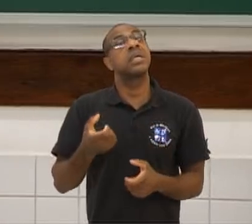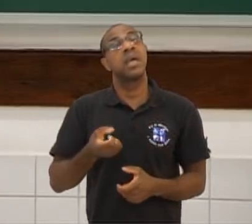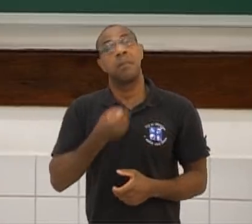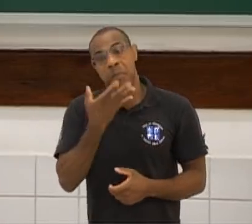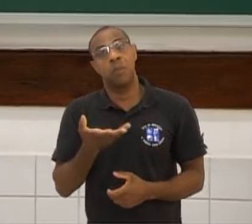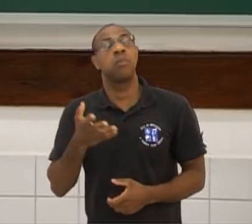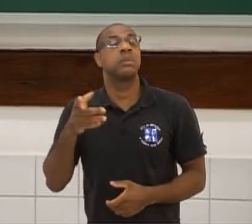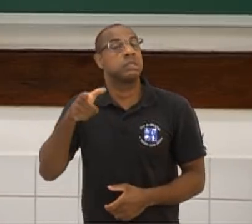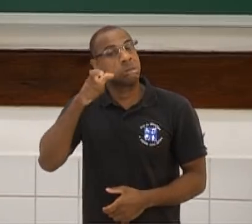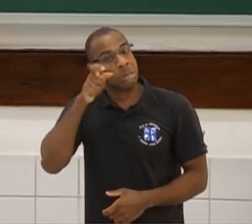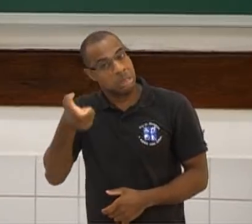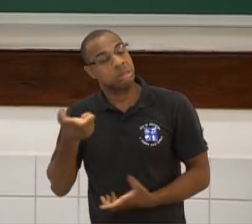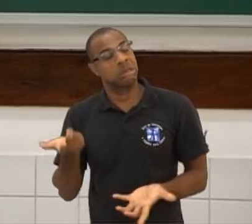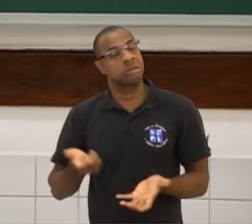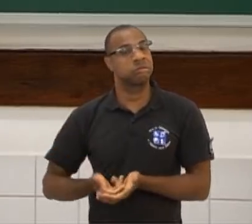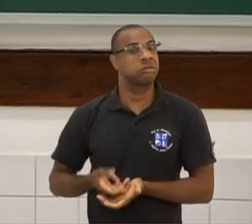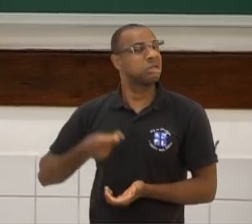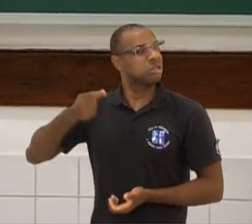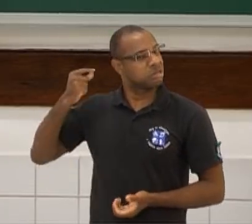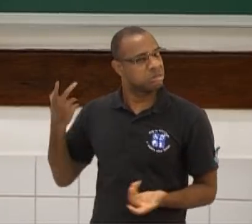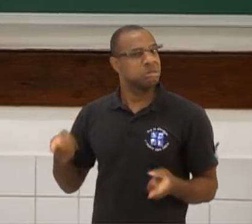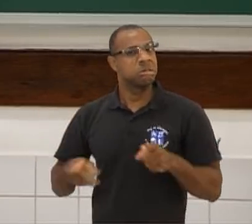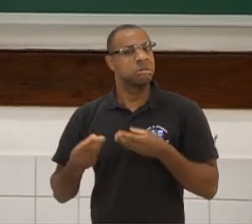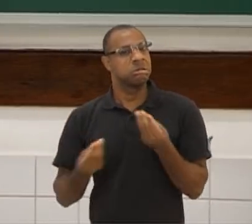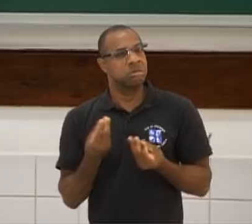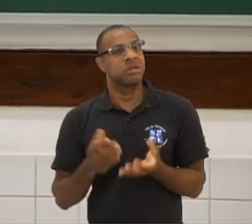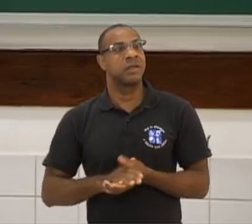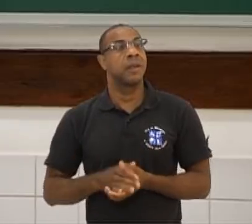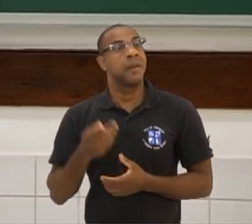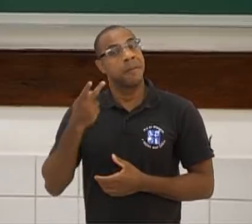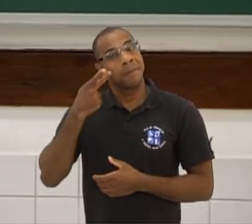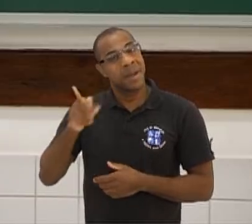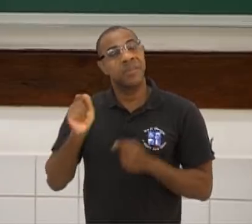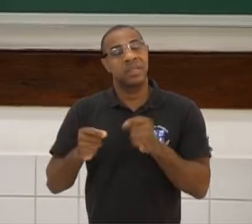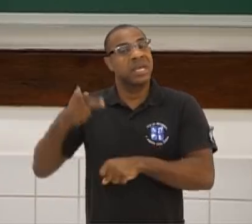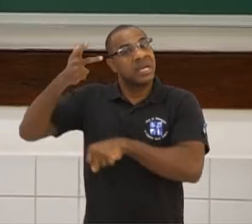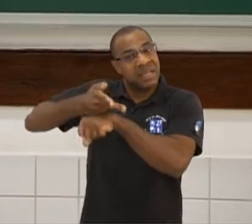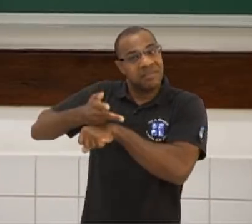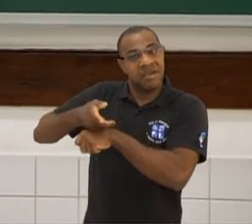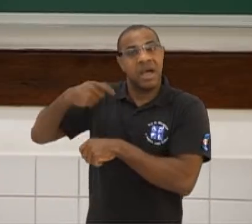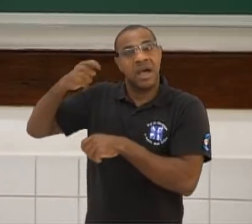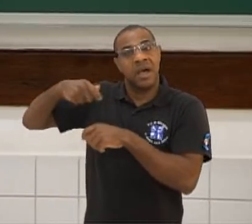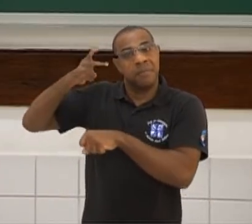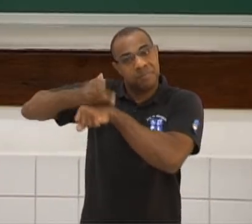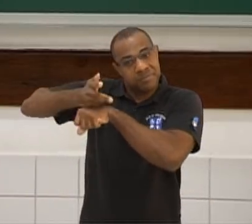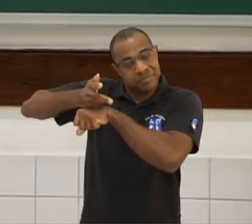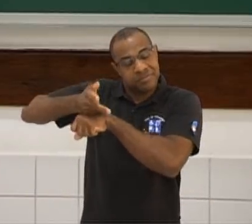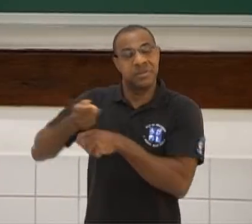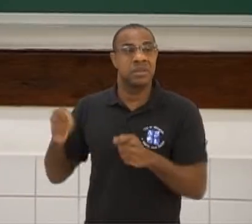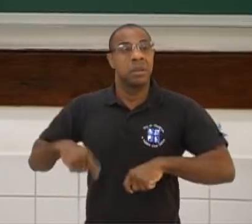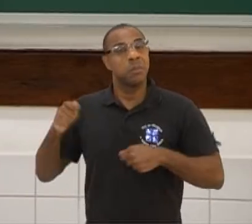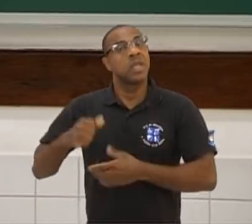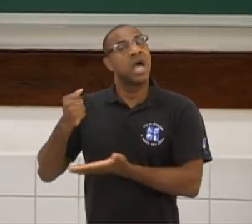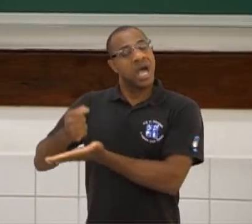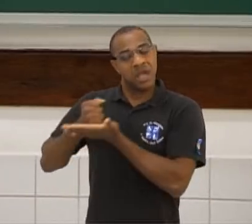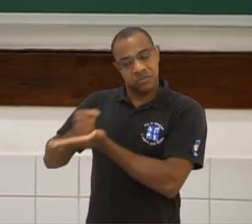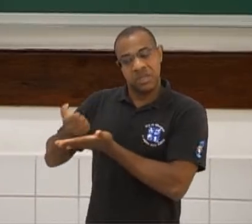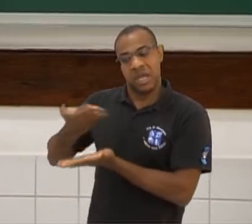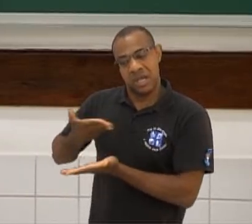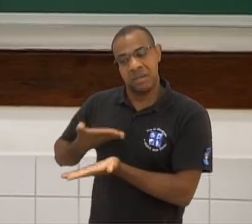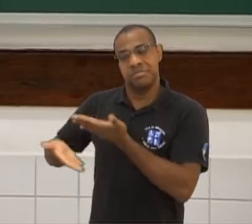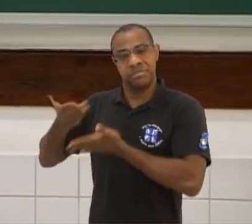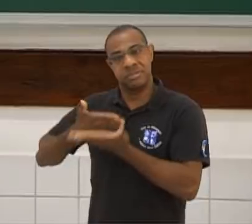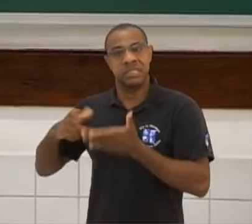fato, tá? Para, digamos assim, gravar esse vídeo, né? Você pode pedir ajuda para pessoas que são